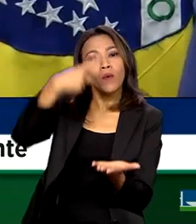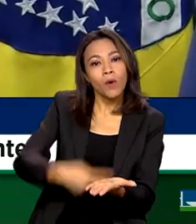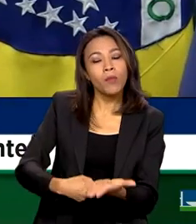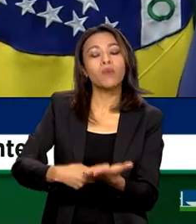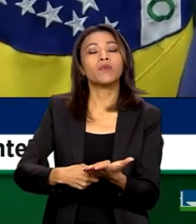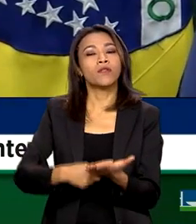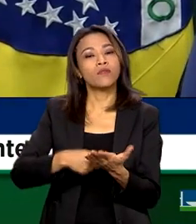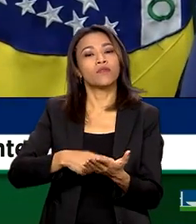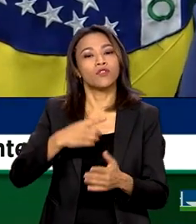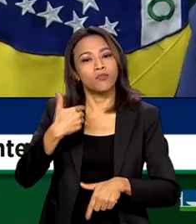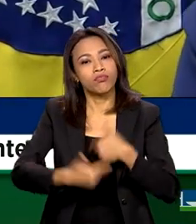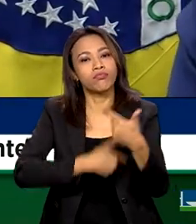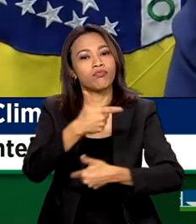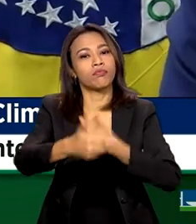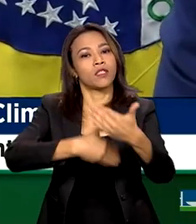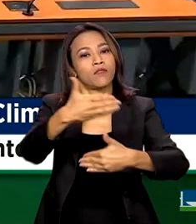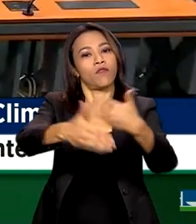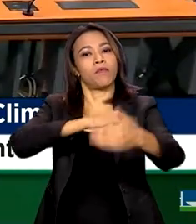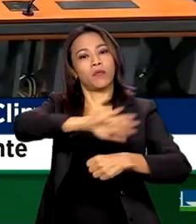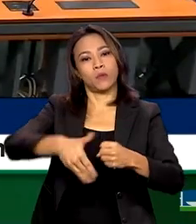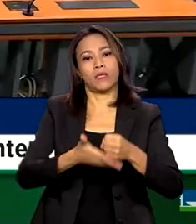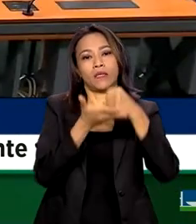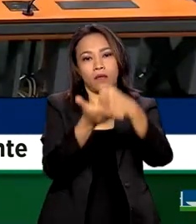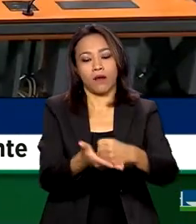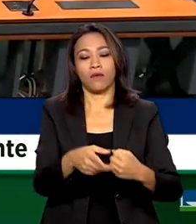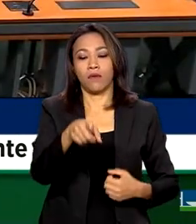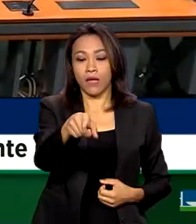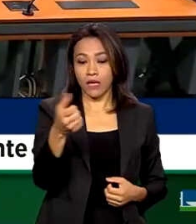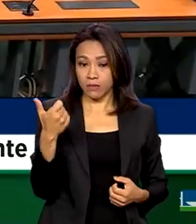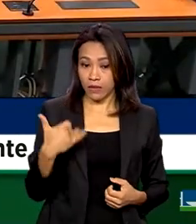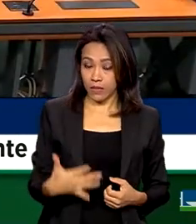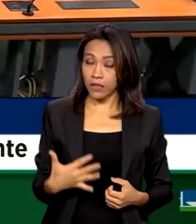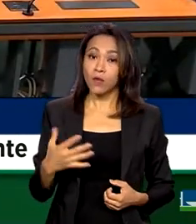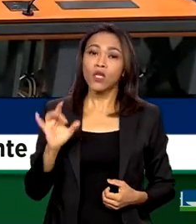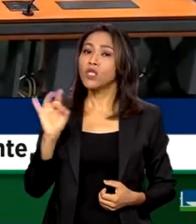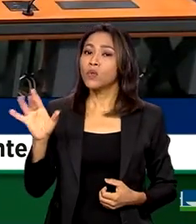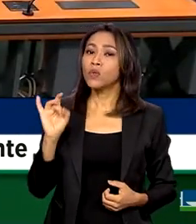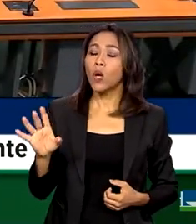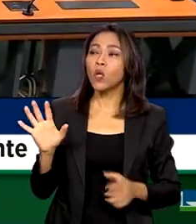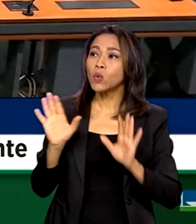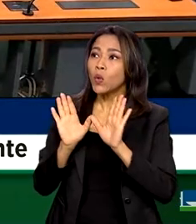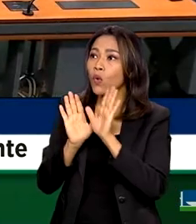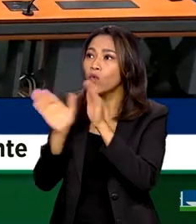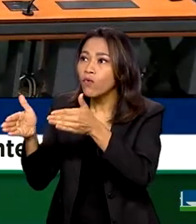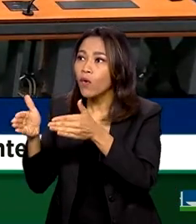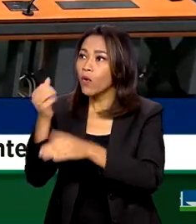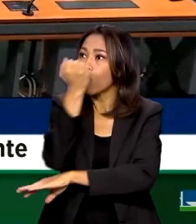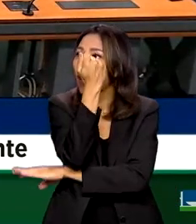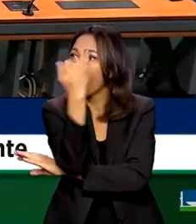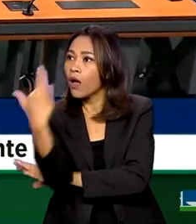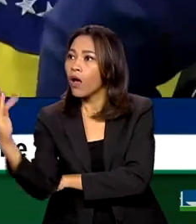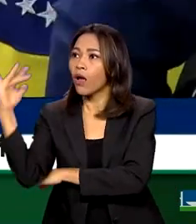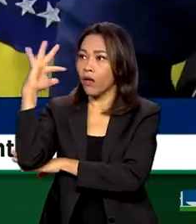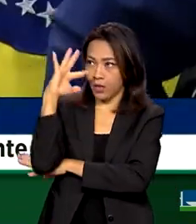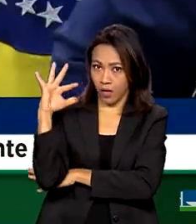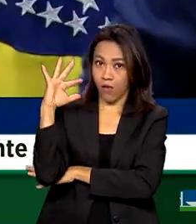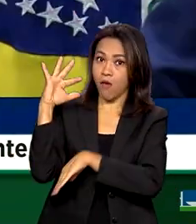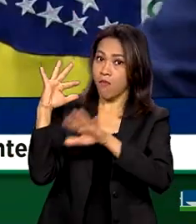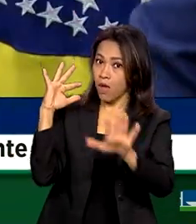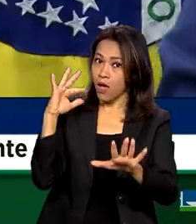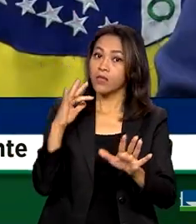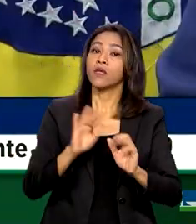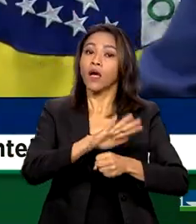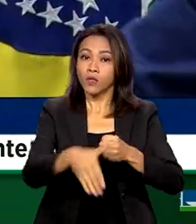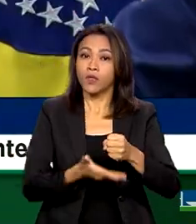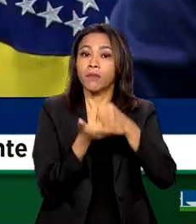sustentável não apenas a sustentabilidade do ponto de vista ambiental que é necessária mas a sustentabilidade Econômica